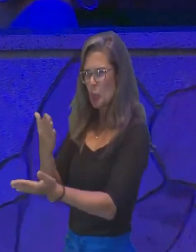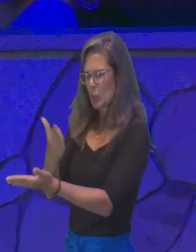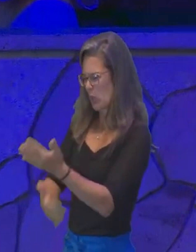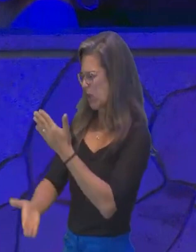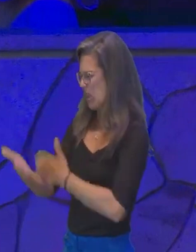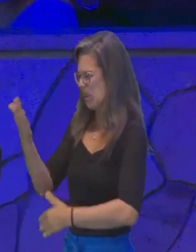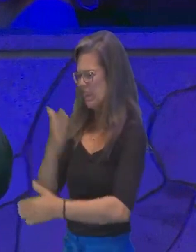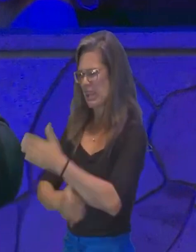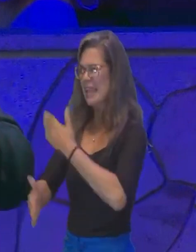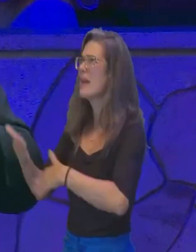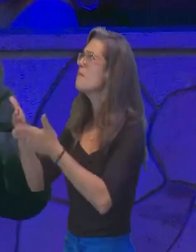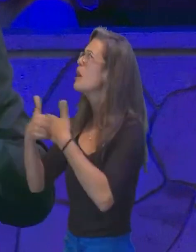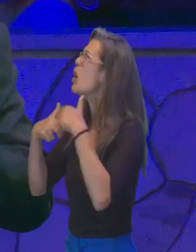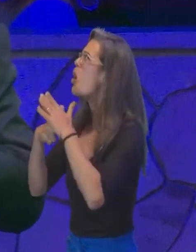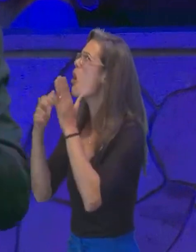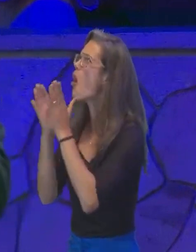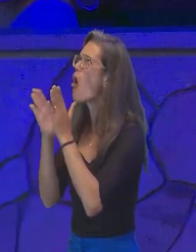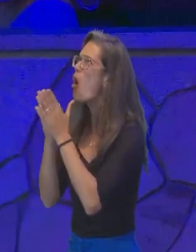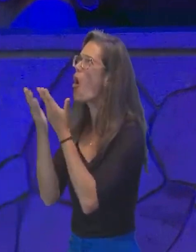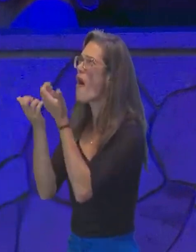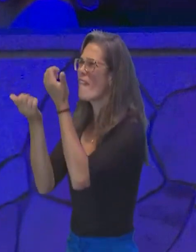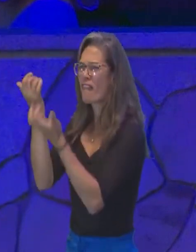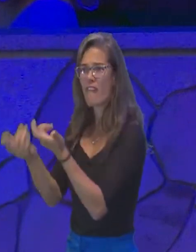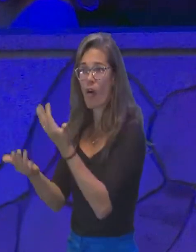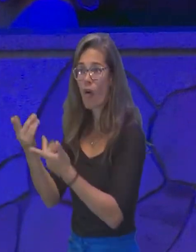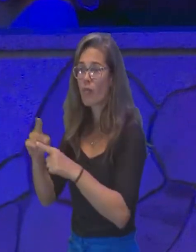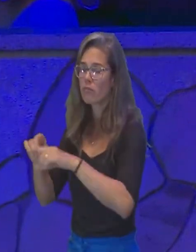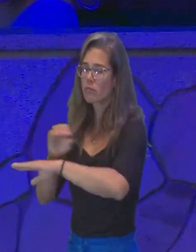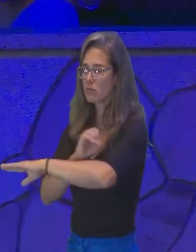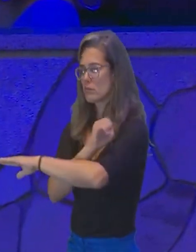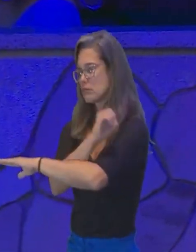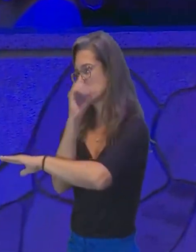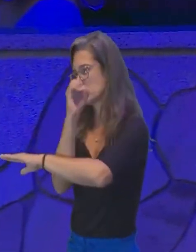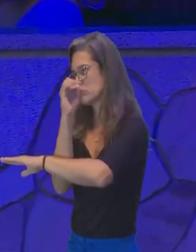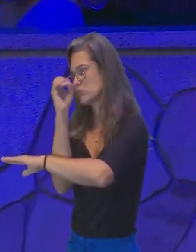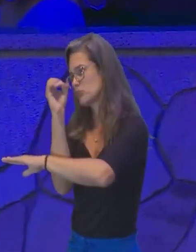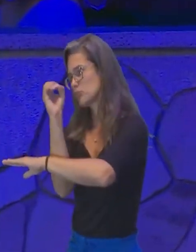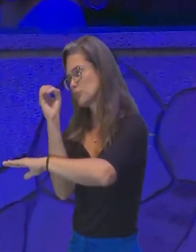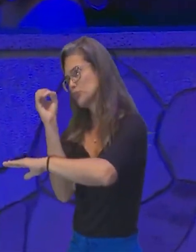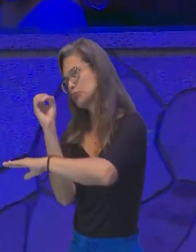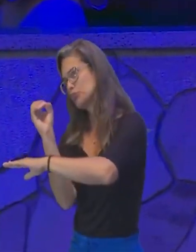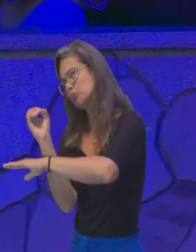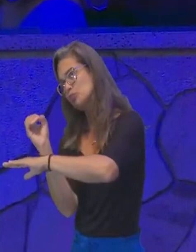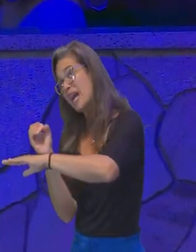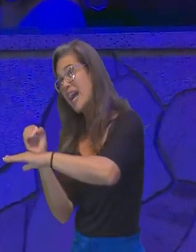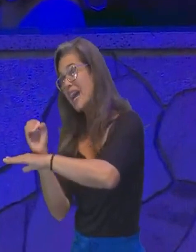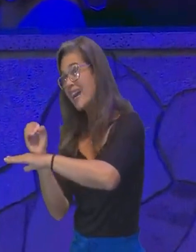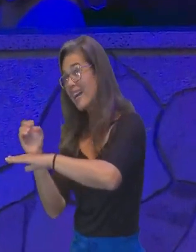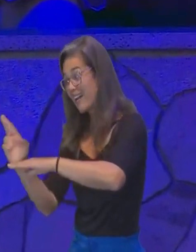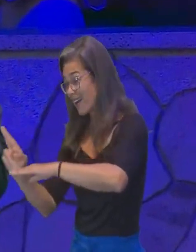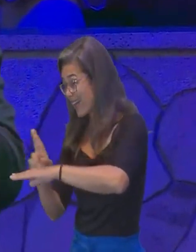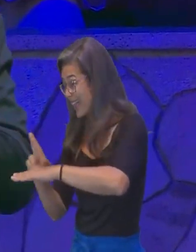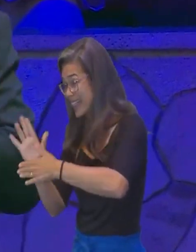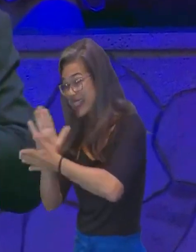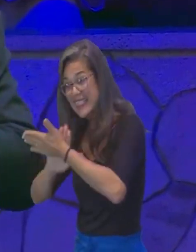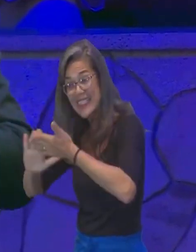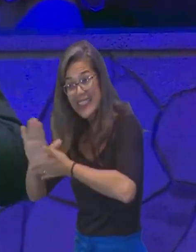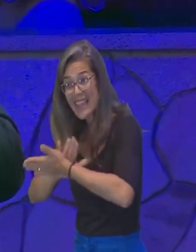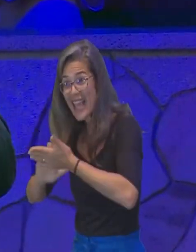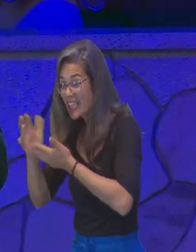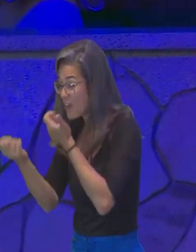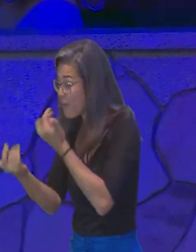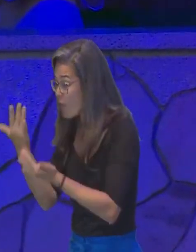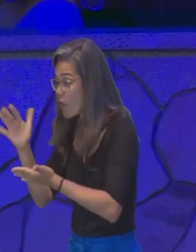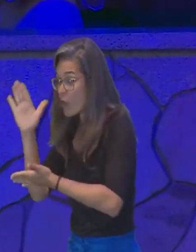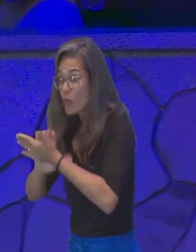aqui. Mas chegado o final da tarde, diz a palavra de Deus, que não houve voz, que não houve resposta alguma, e o